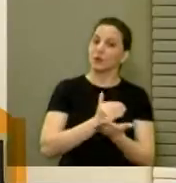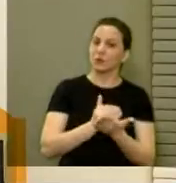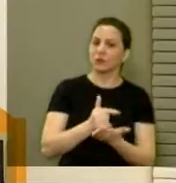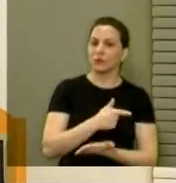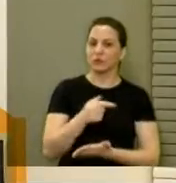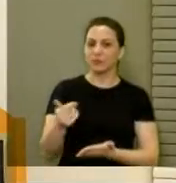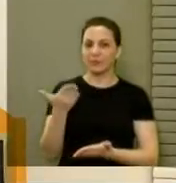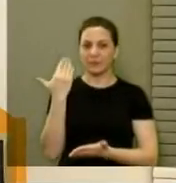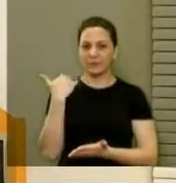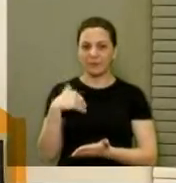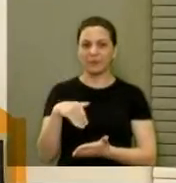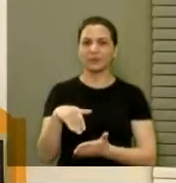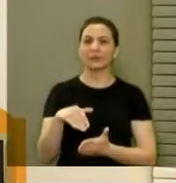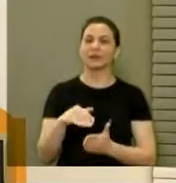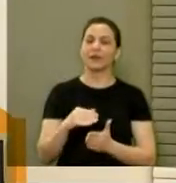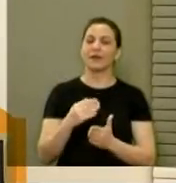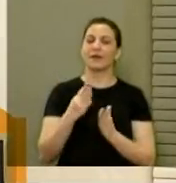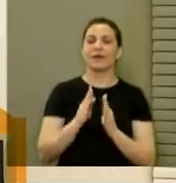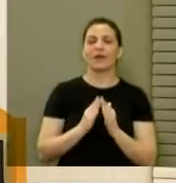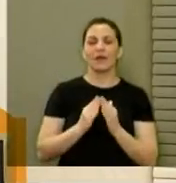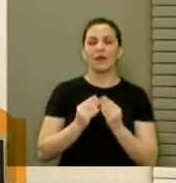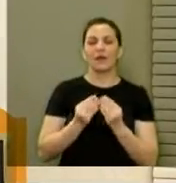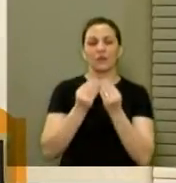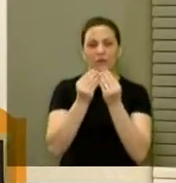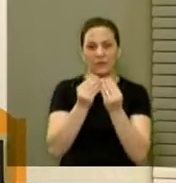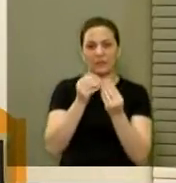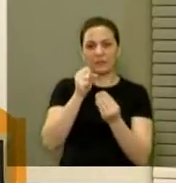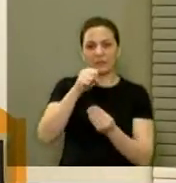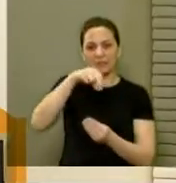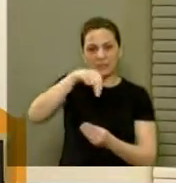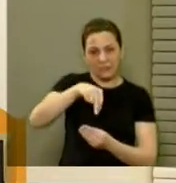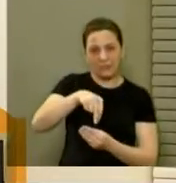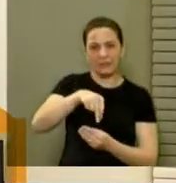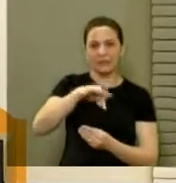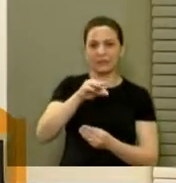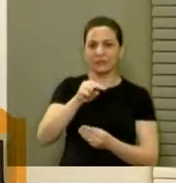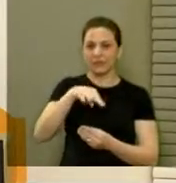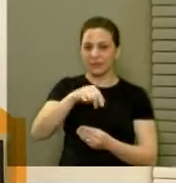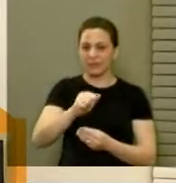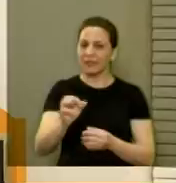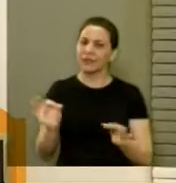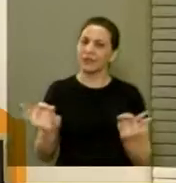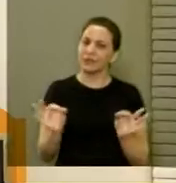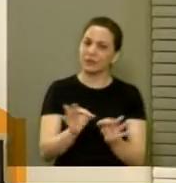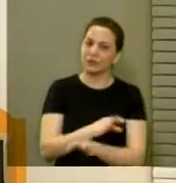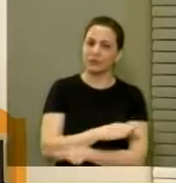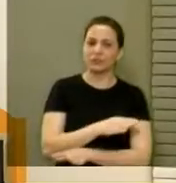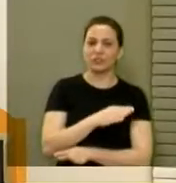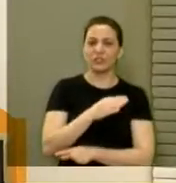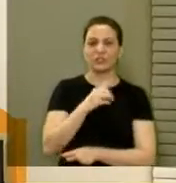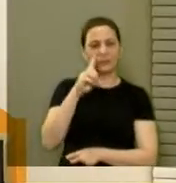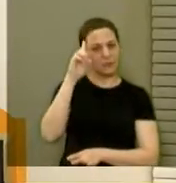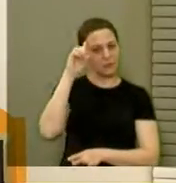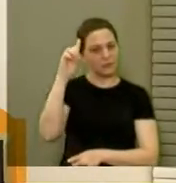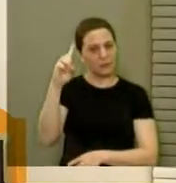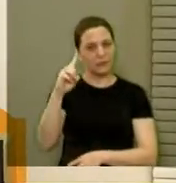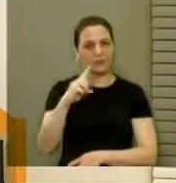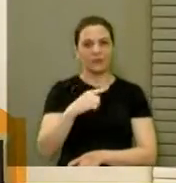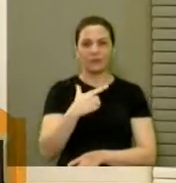passada a novena de santana e termina agora no dia 26 domingo lá na igreja de sant'ana é